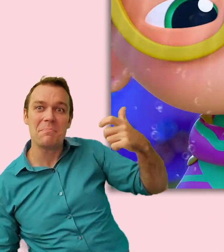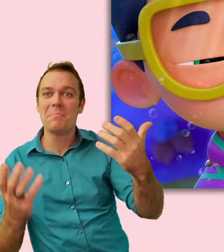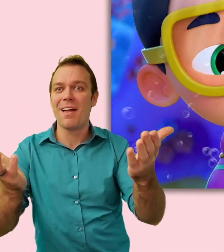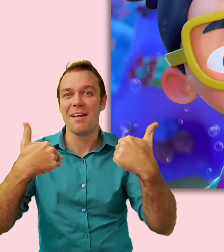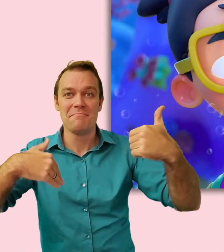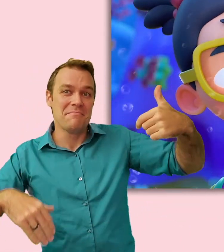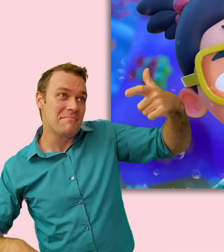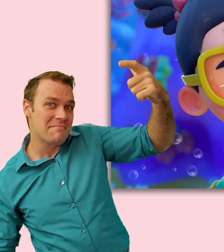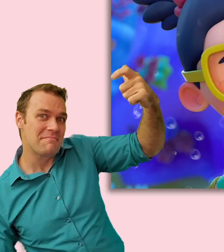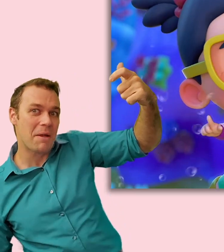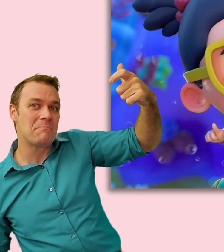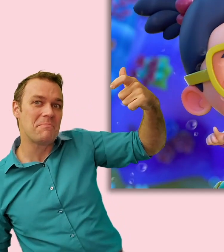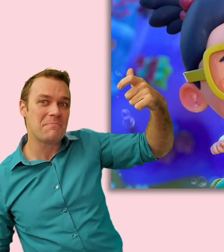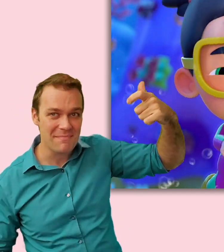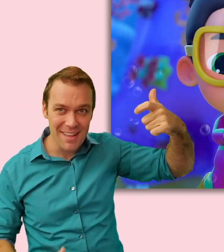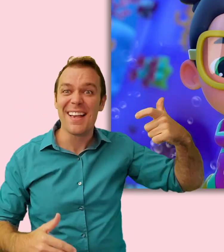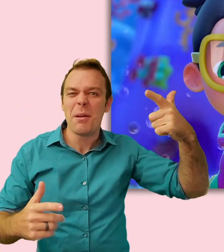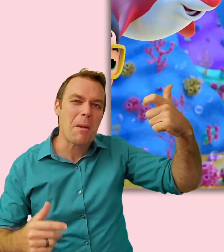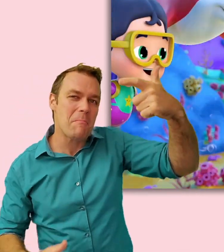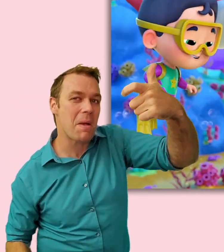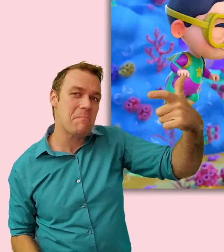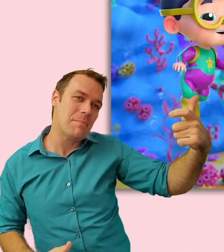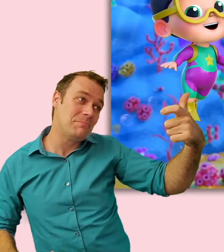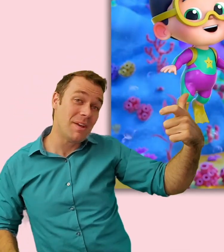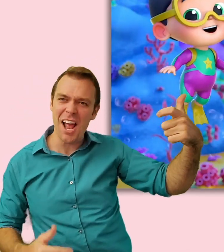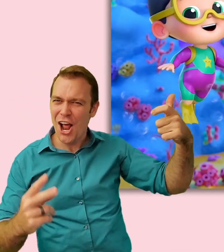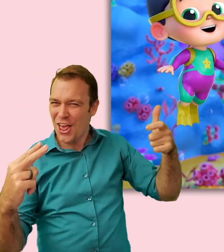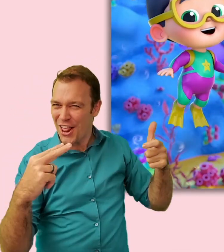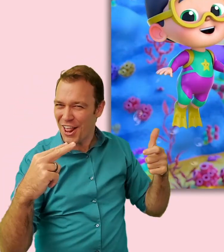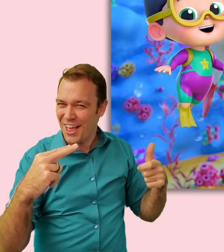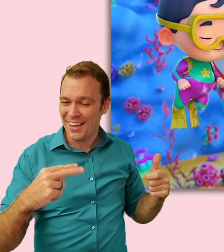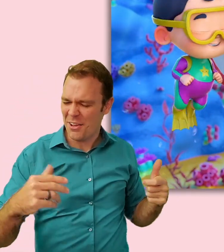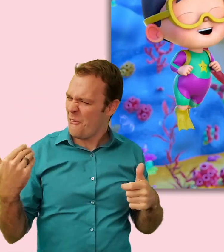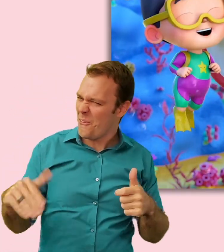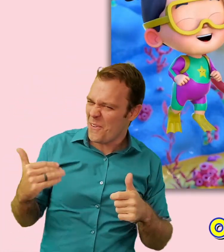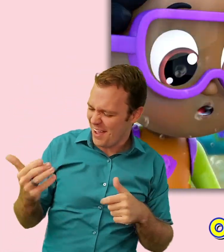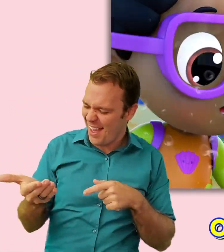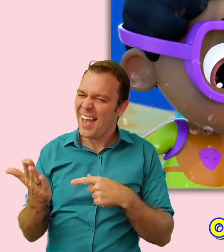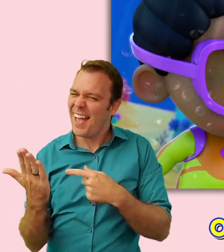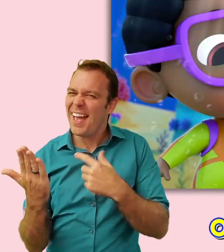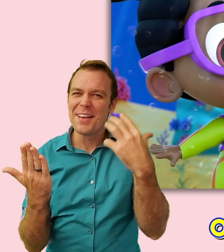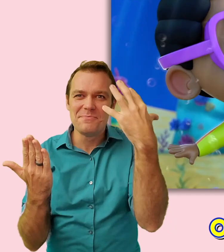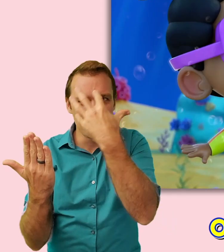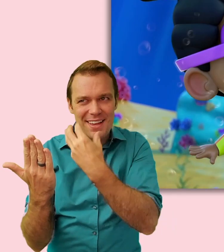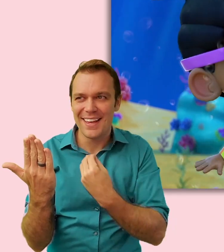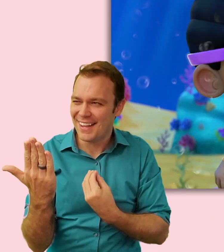do do. Take a selfie do do do do. Click click click. Look at me. Oh, you